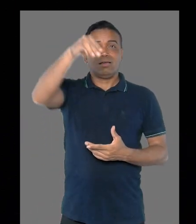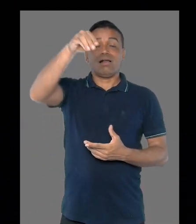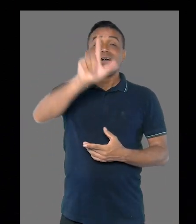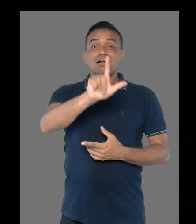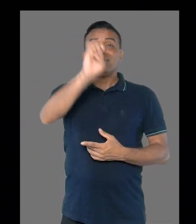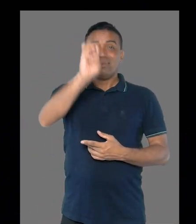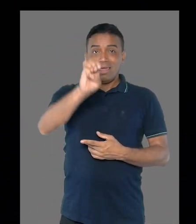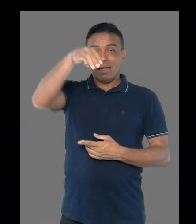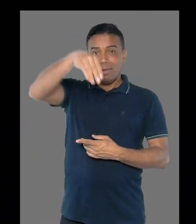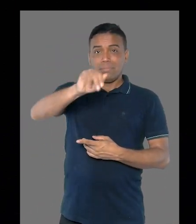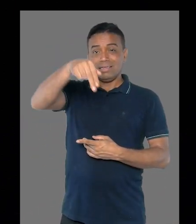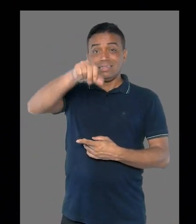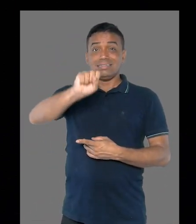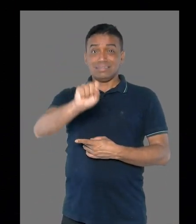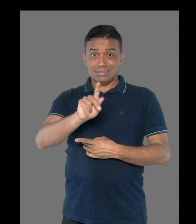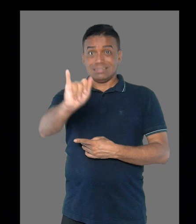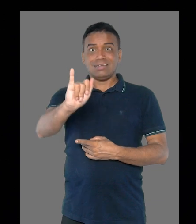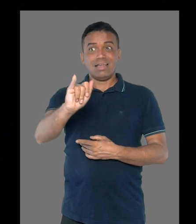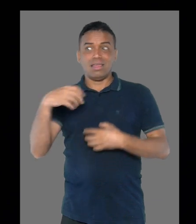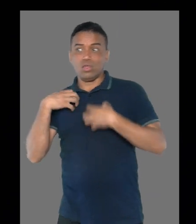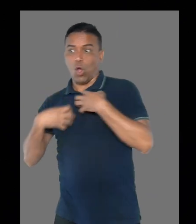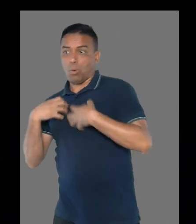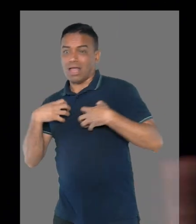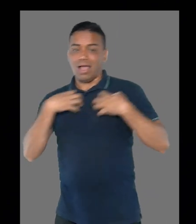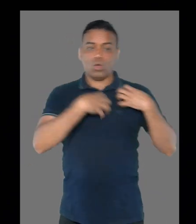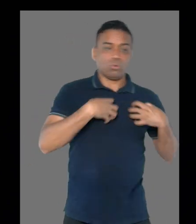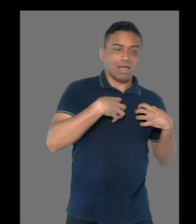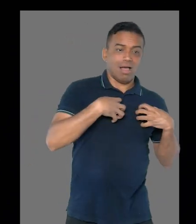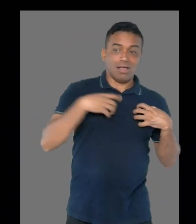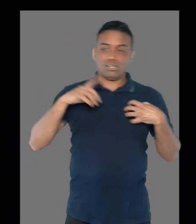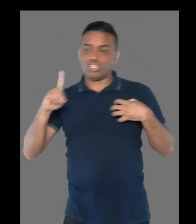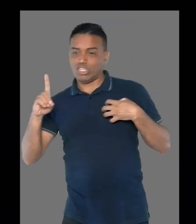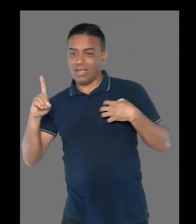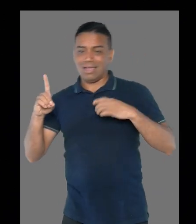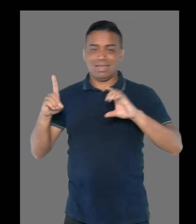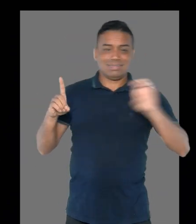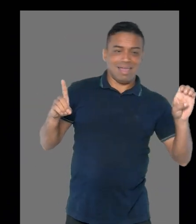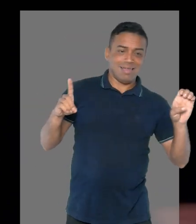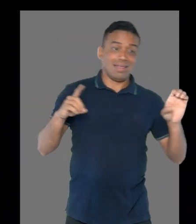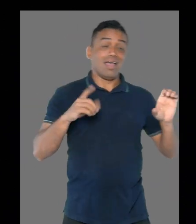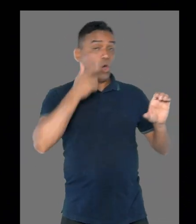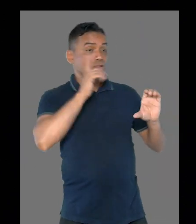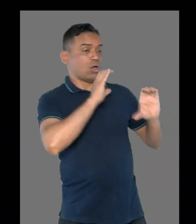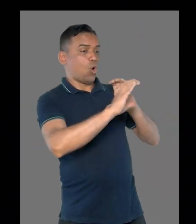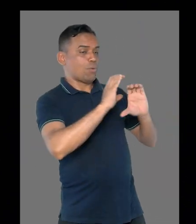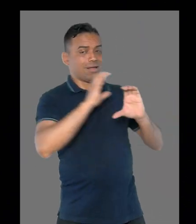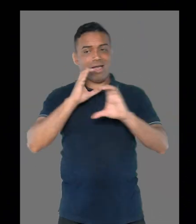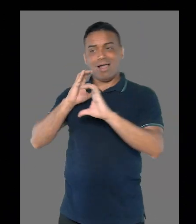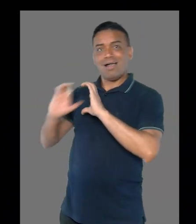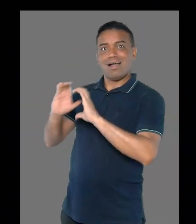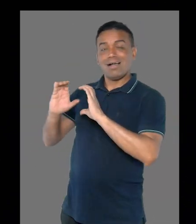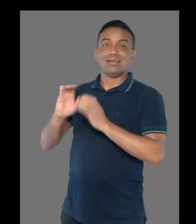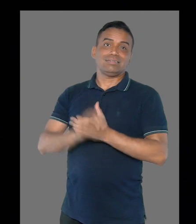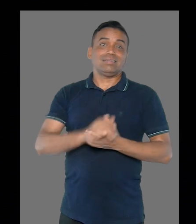eu acho que ele consegue incomodar muito bem dos dois lados. Né? Ele consegue comunicar, e quando a gente fala